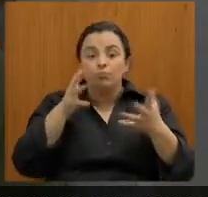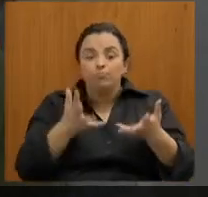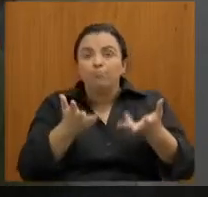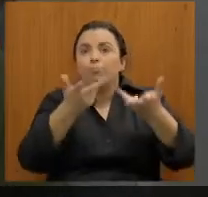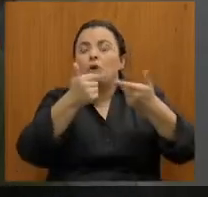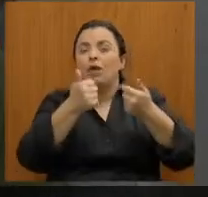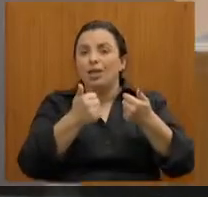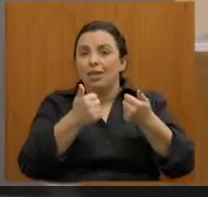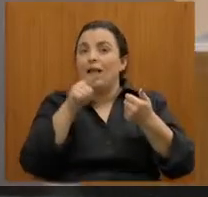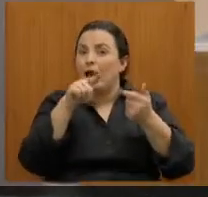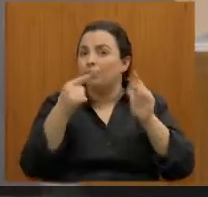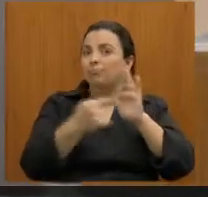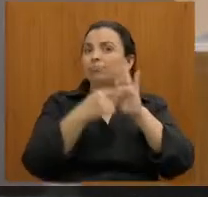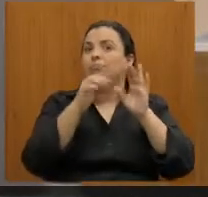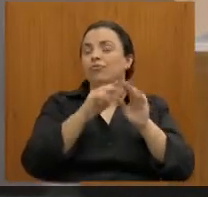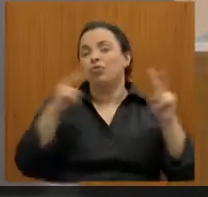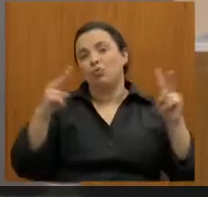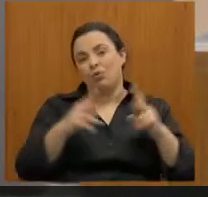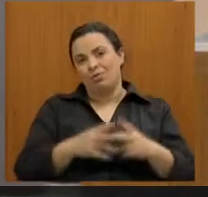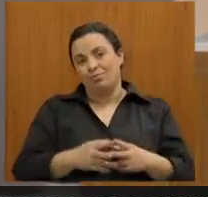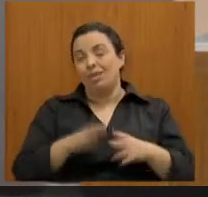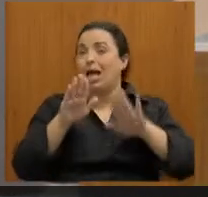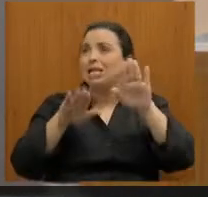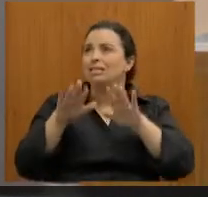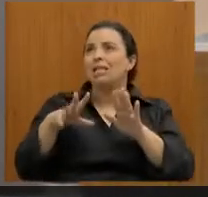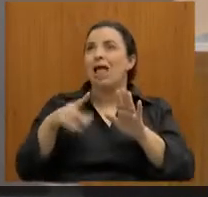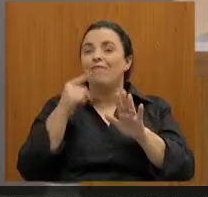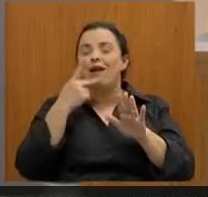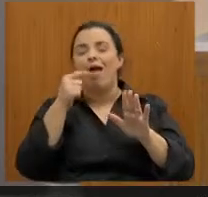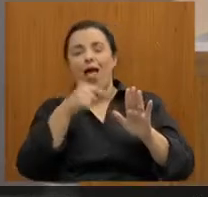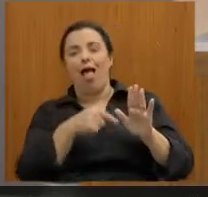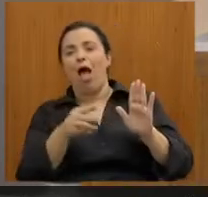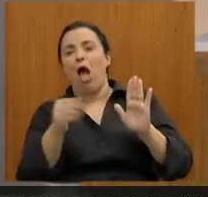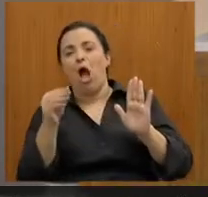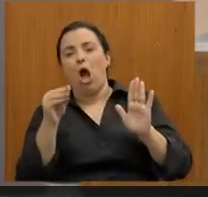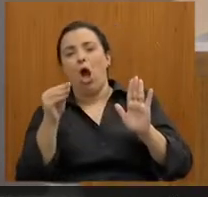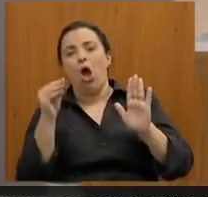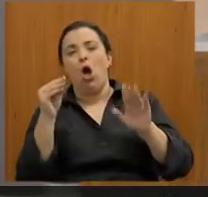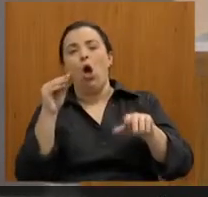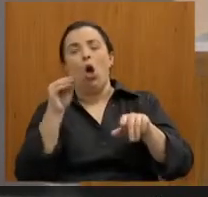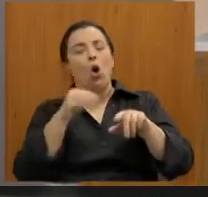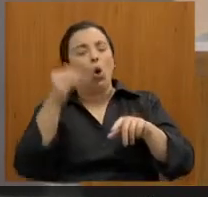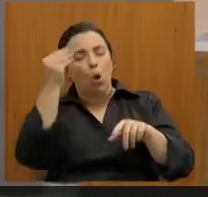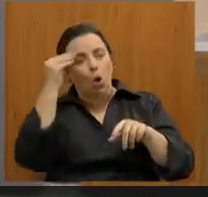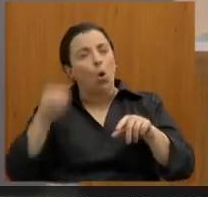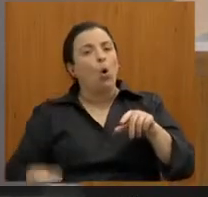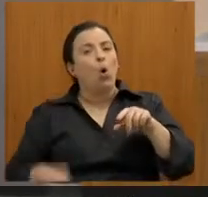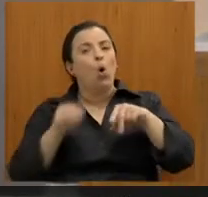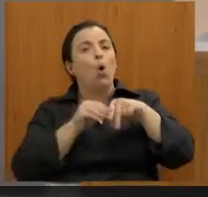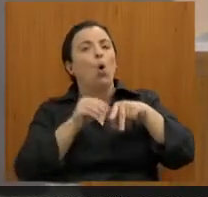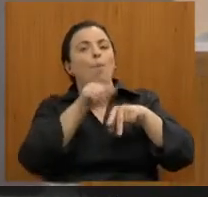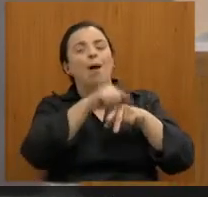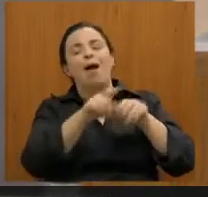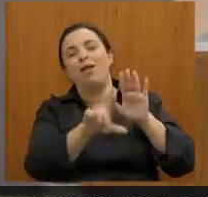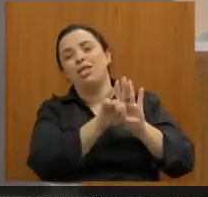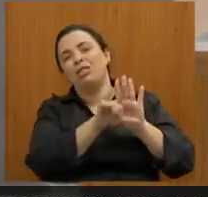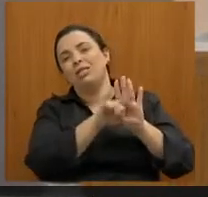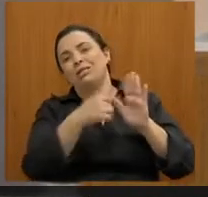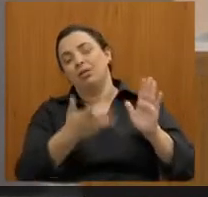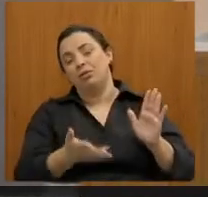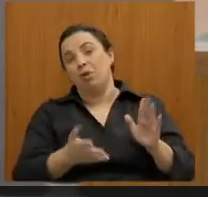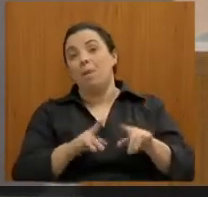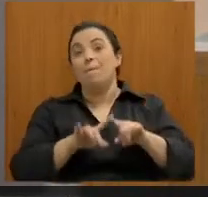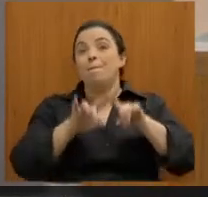legislações que em muitos momentos a gente Verifica que deficiência estrutural e uma falta de